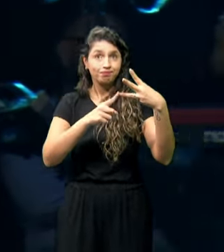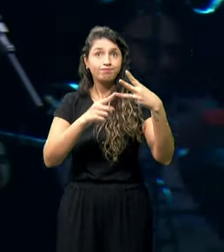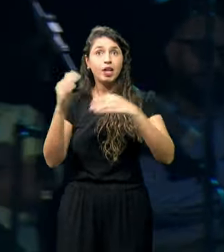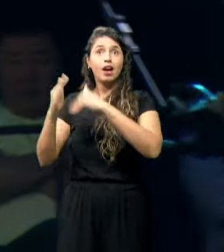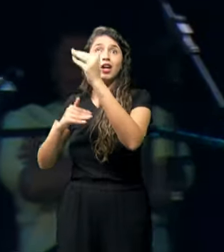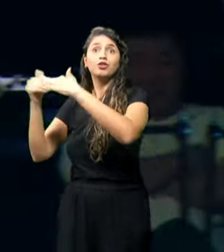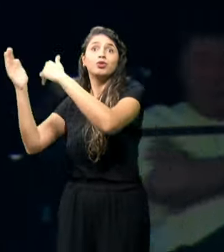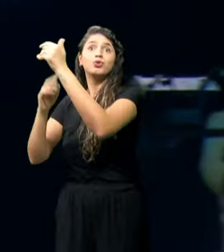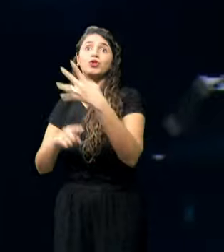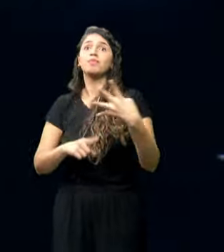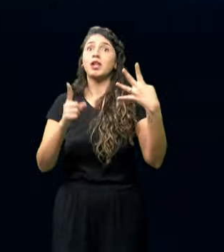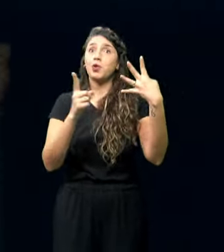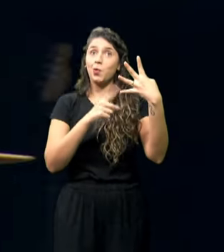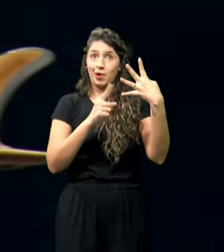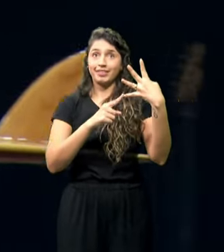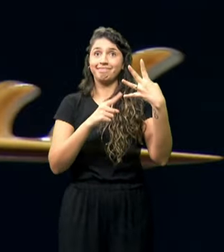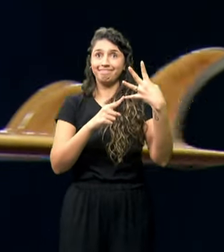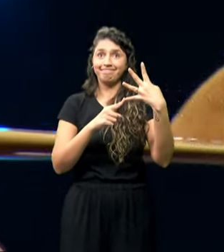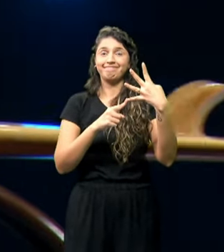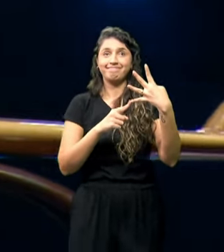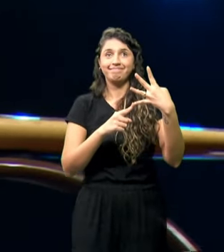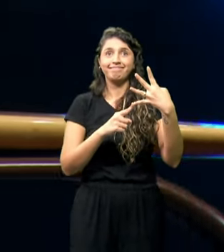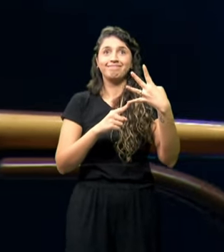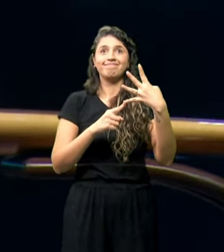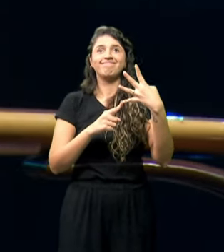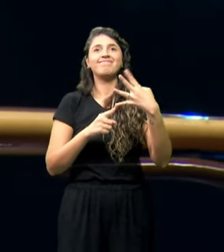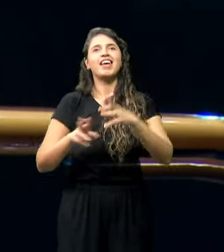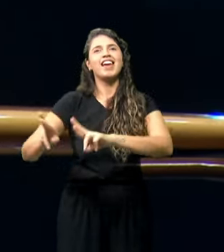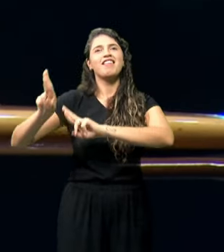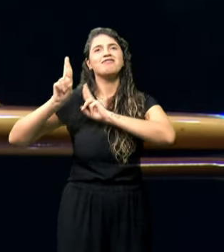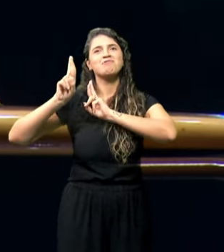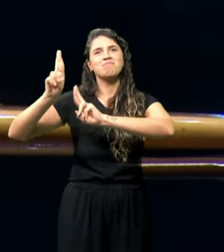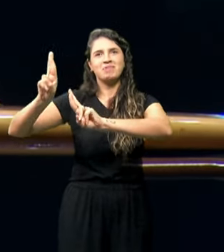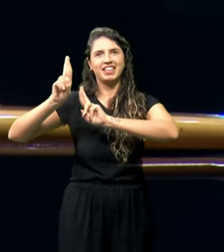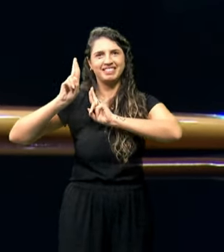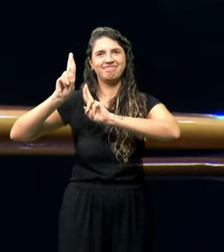Atitude. E quarto lugar, uma coisa chave de sonho. Esperança.